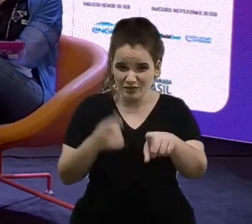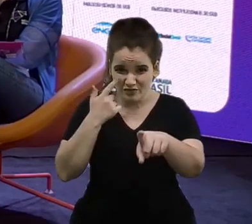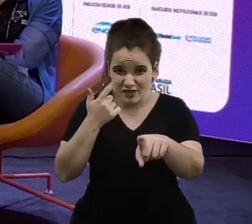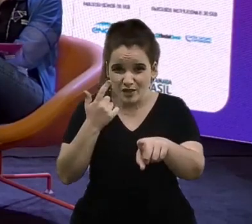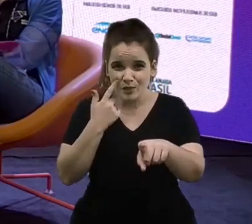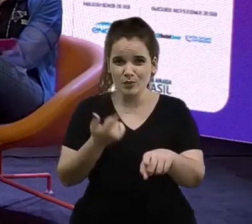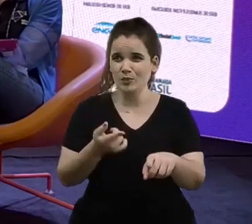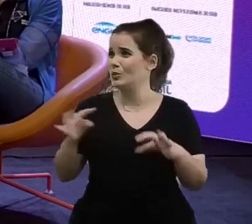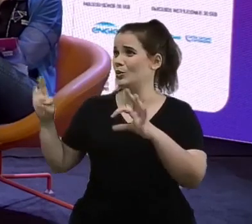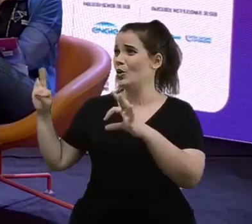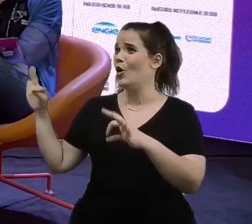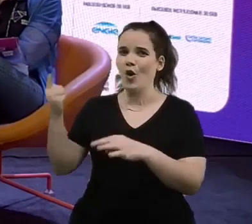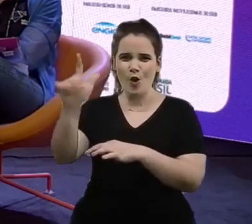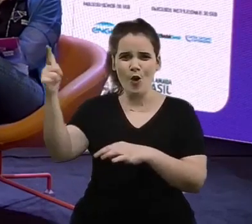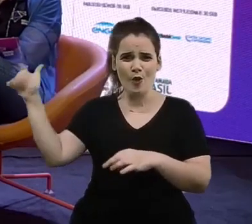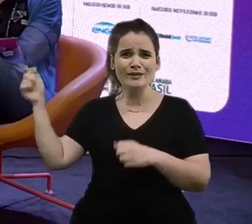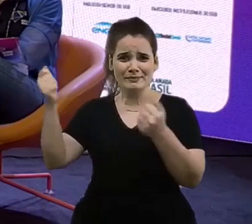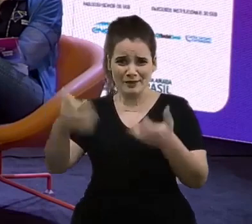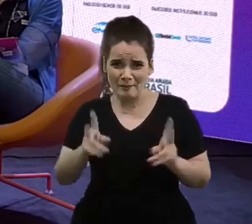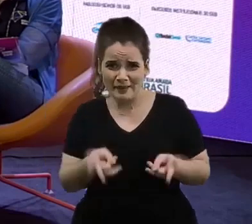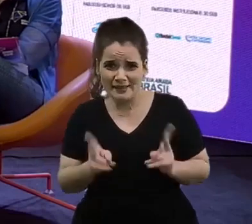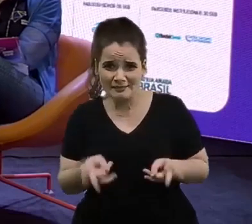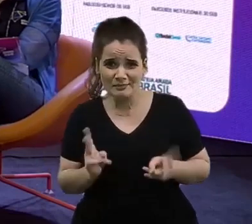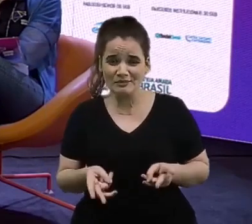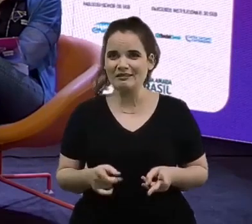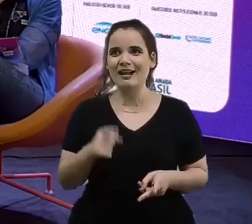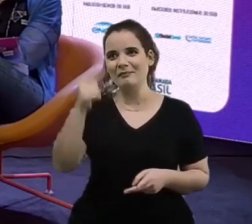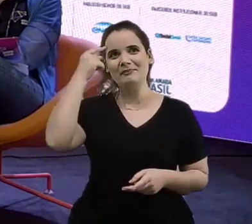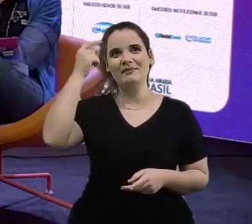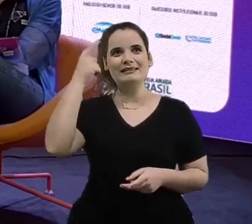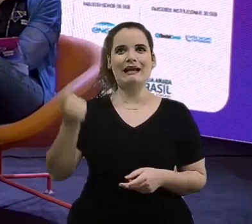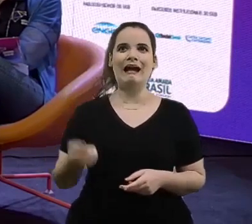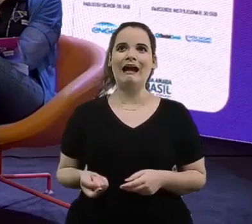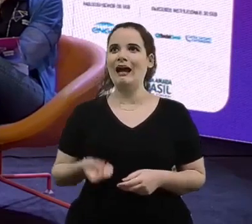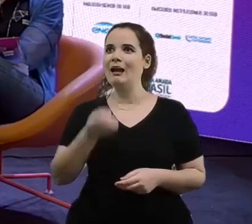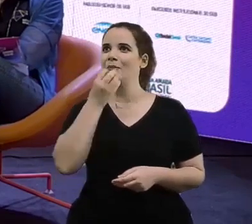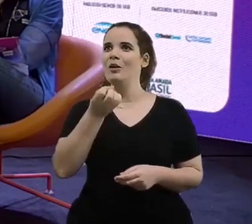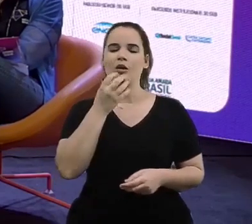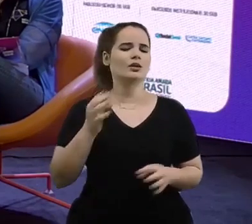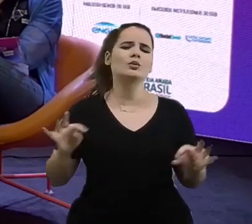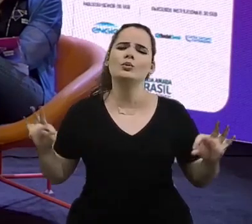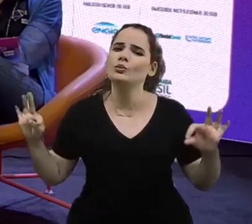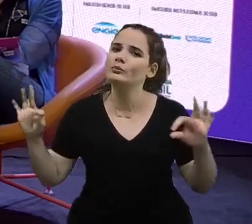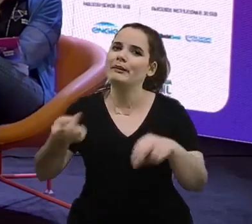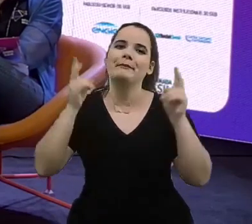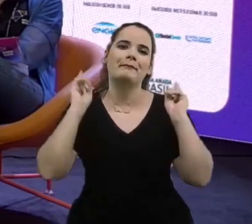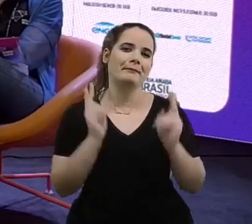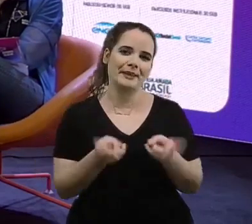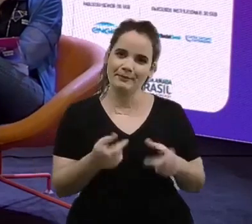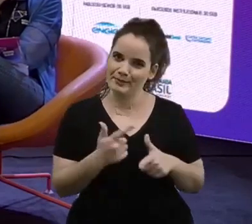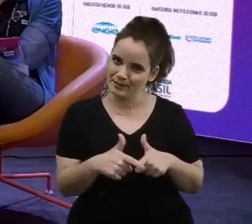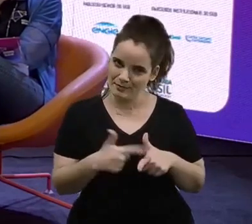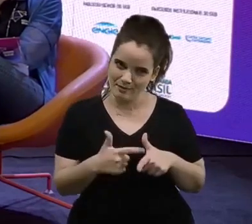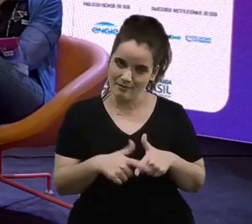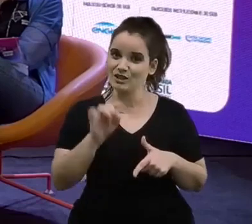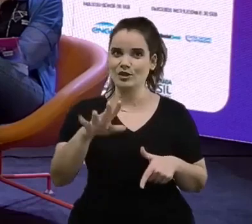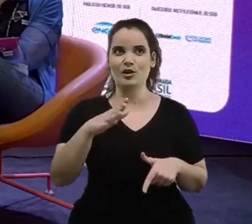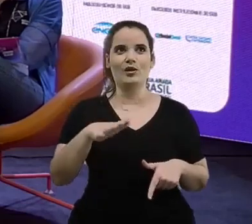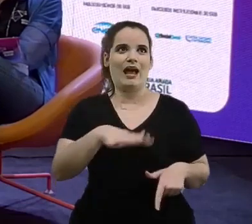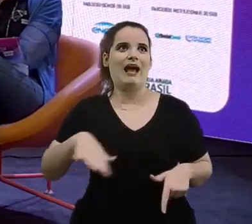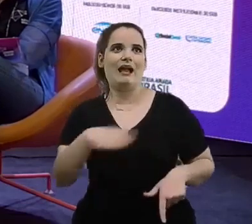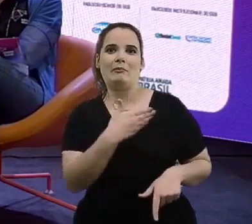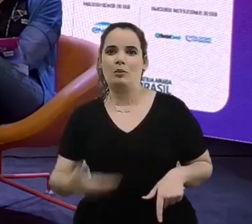produção da informação diária, trabalhando em regime de plantão 24 horas e 7 dias da semana, né, durante 6